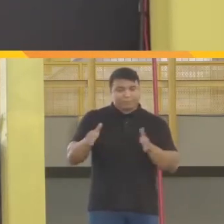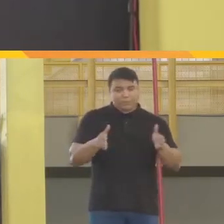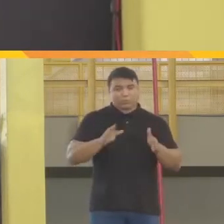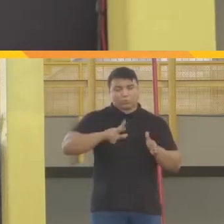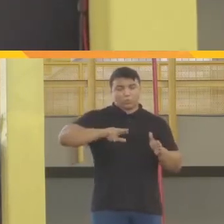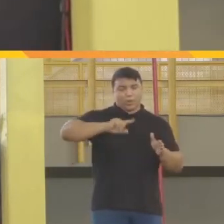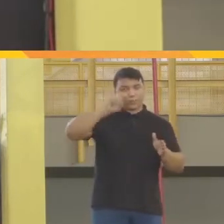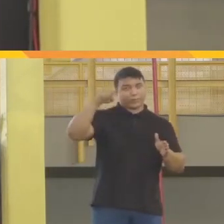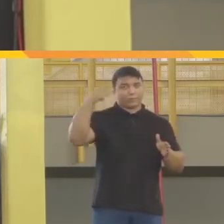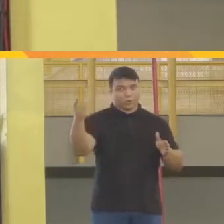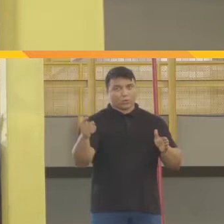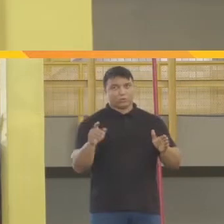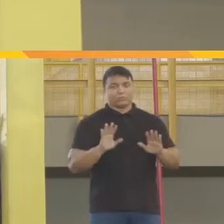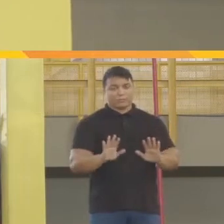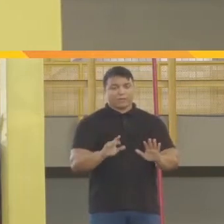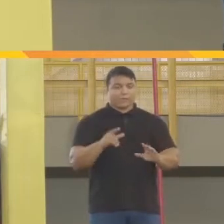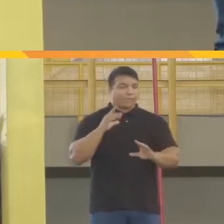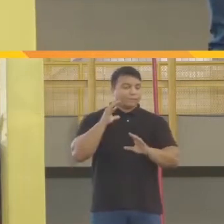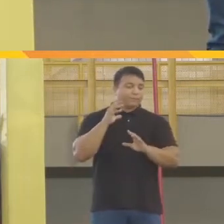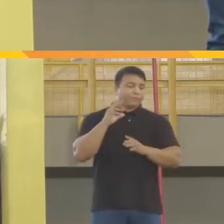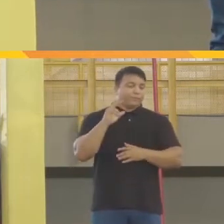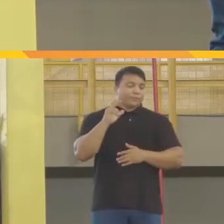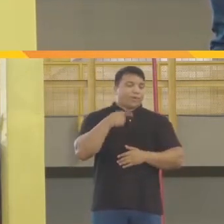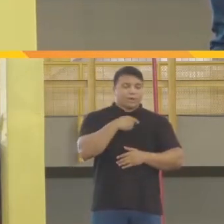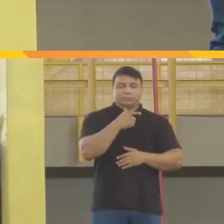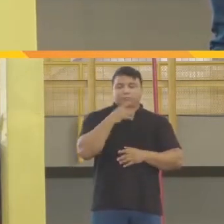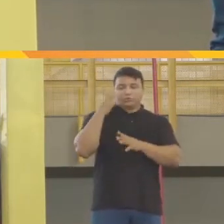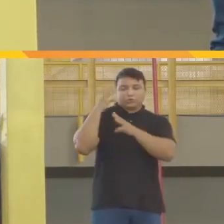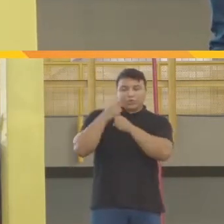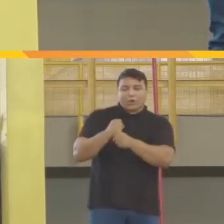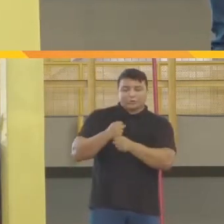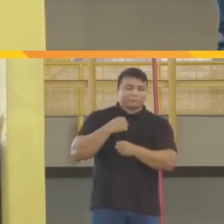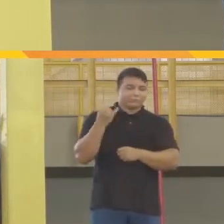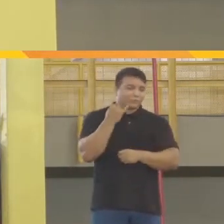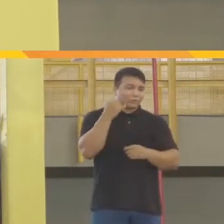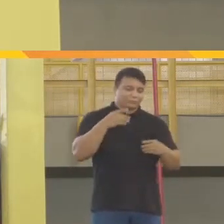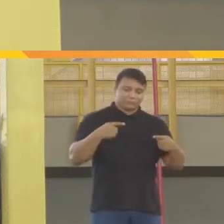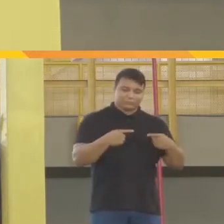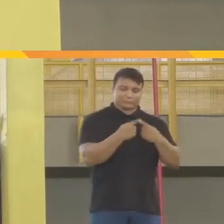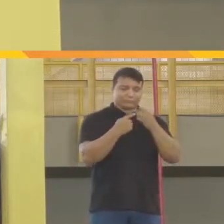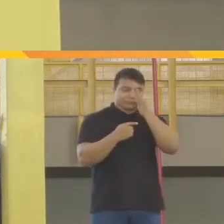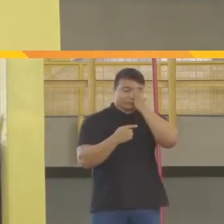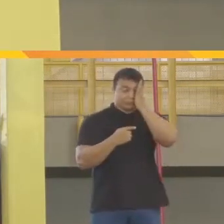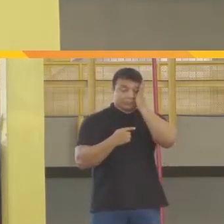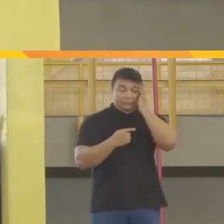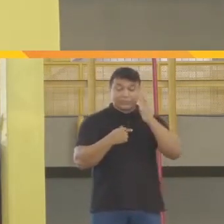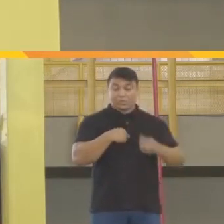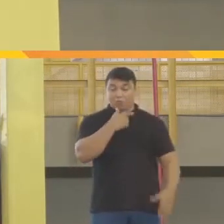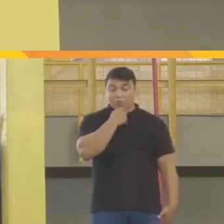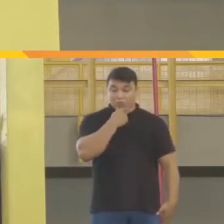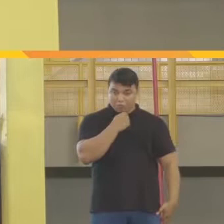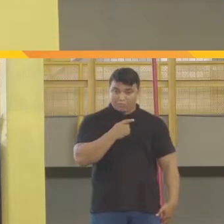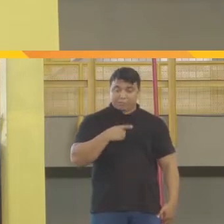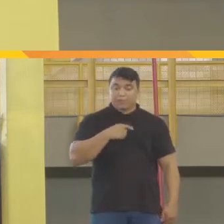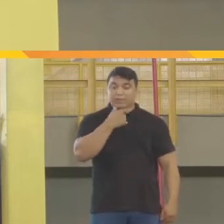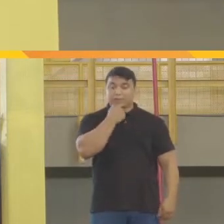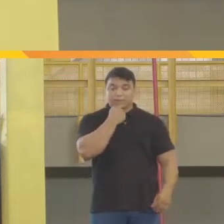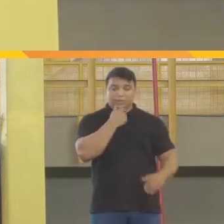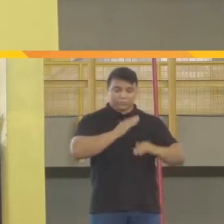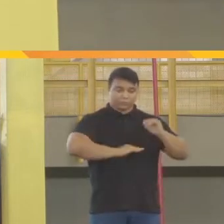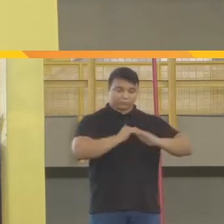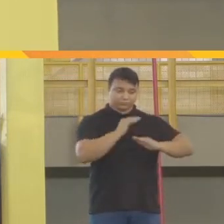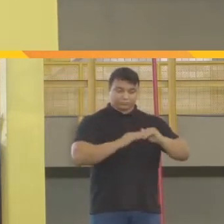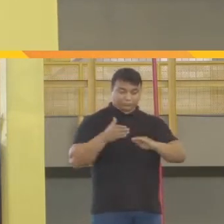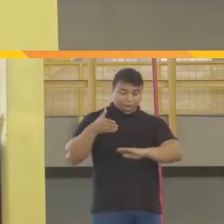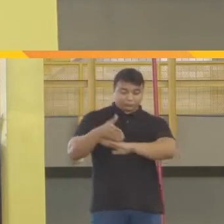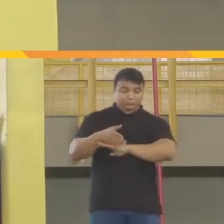época, ele é posterior, mas a história dele é interessante para exemplificar esse lance da engenharia. Tem um inglês que vai vir